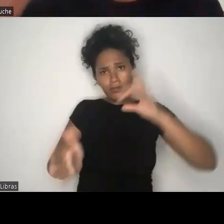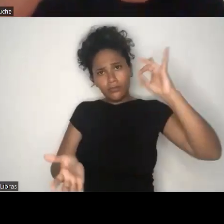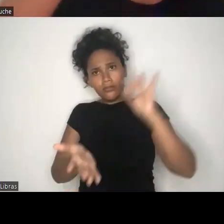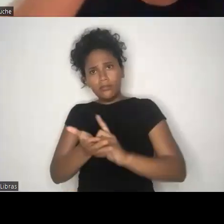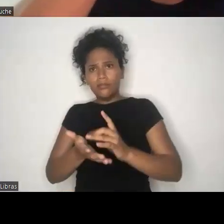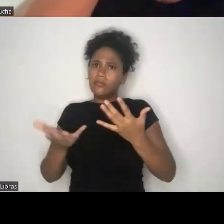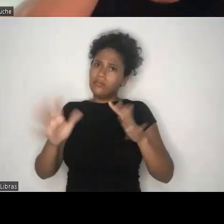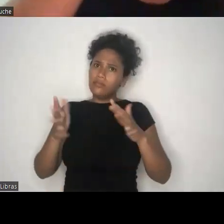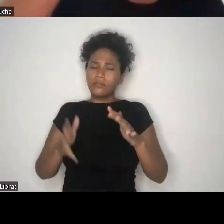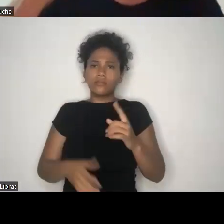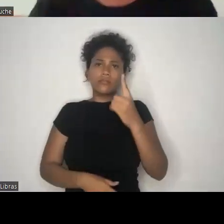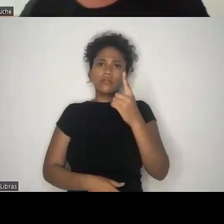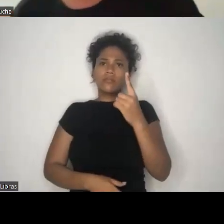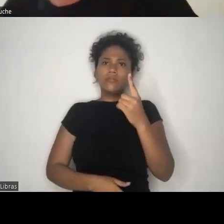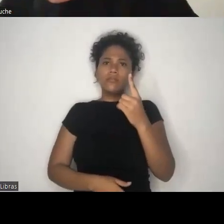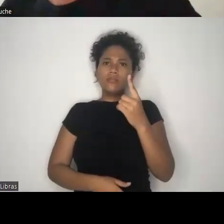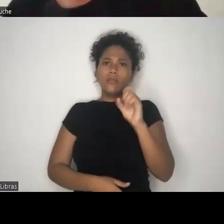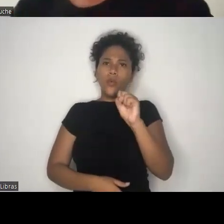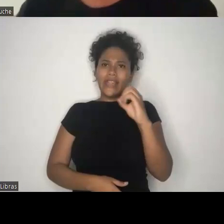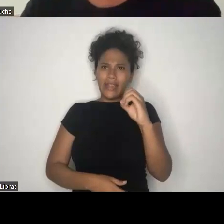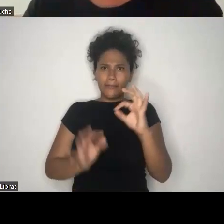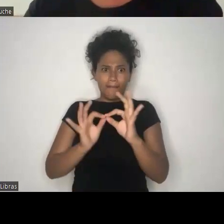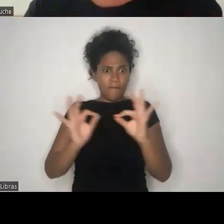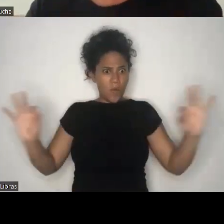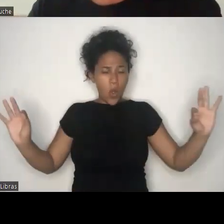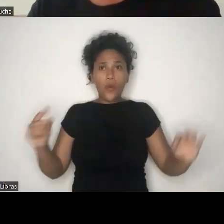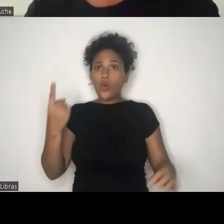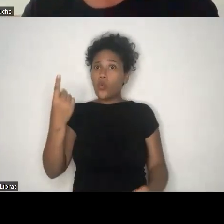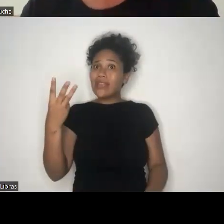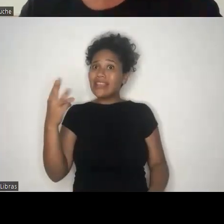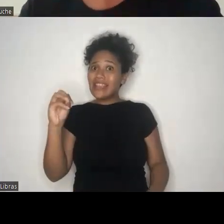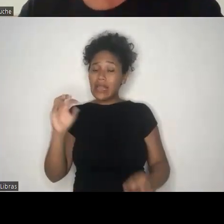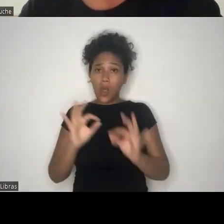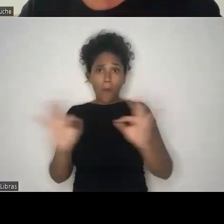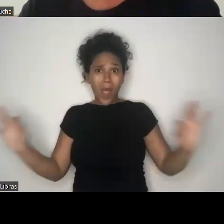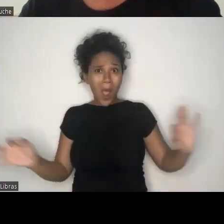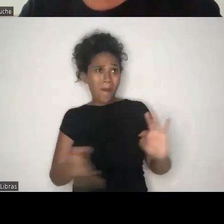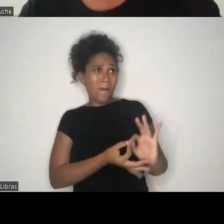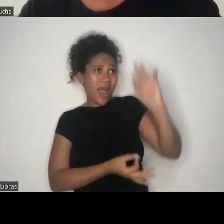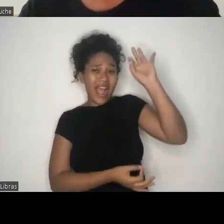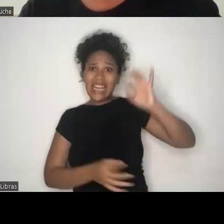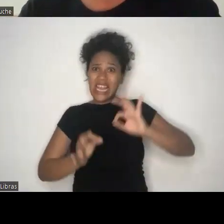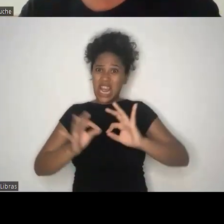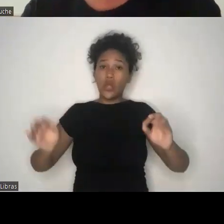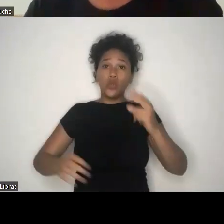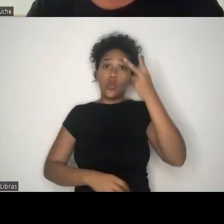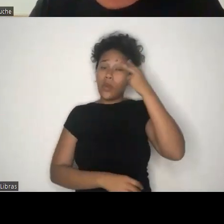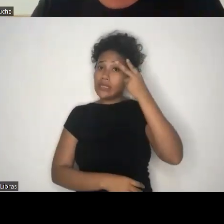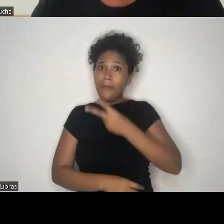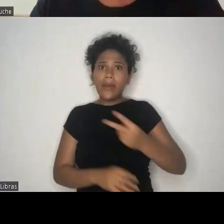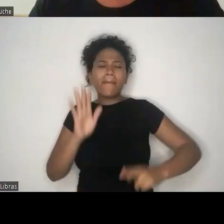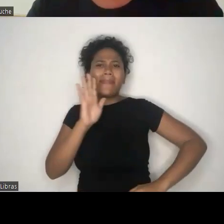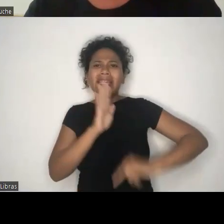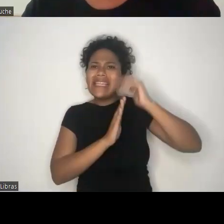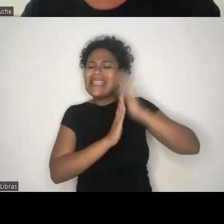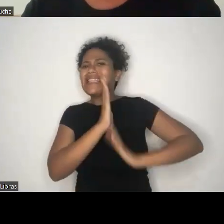um e 80 por 1 em 30 são todas grandes feitas eu ficava assim duas semanas pintando sem parar